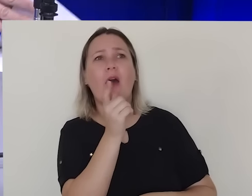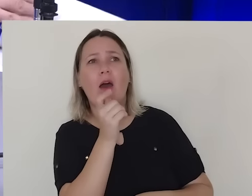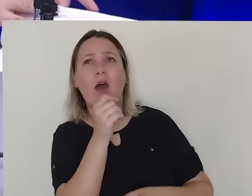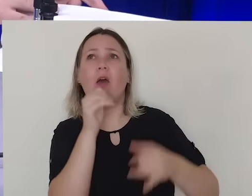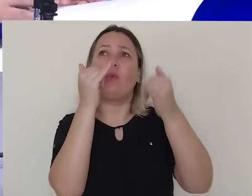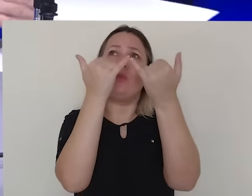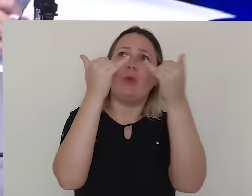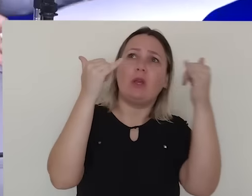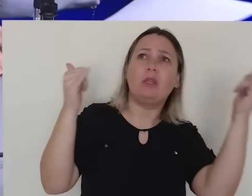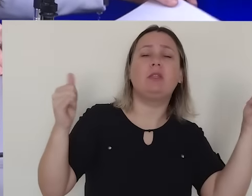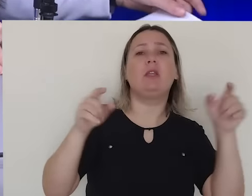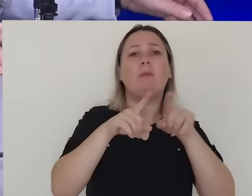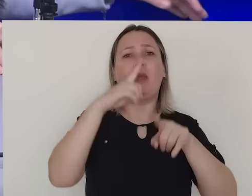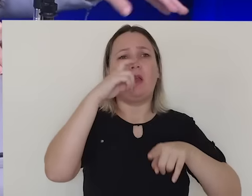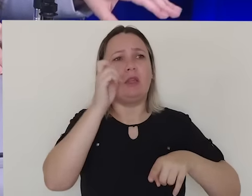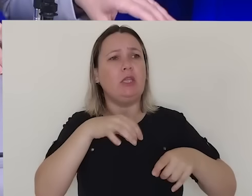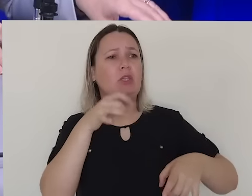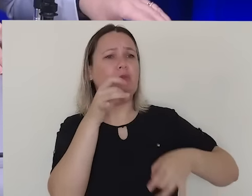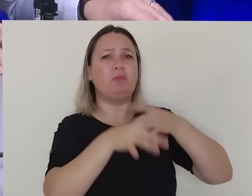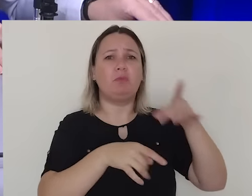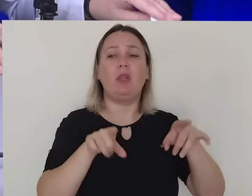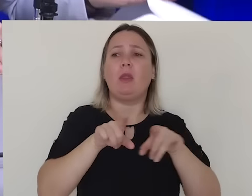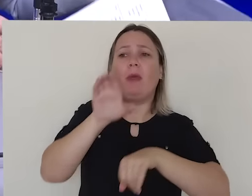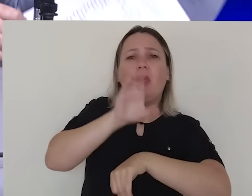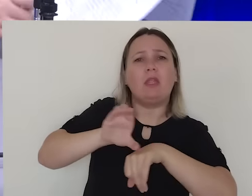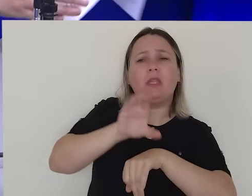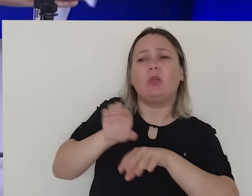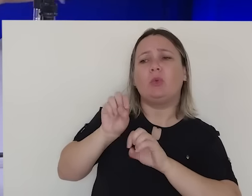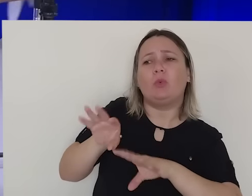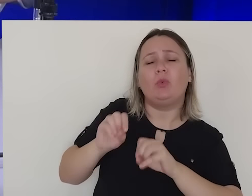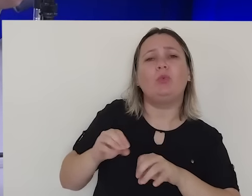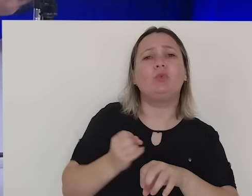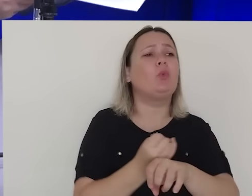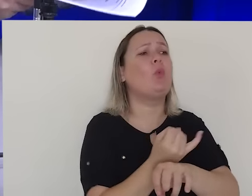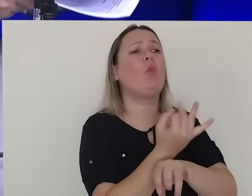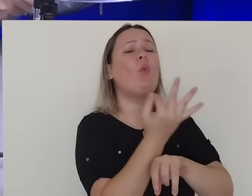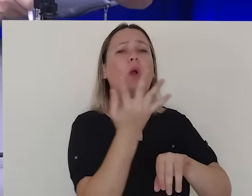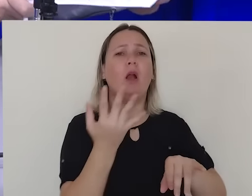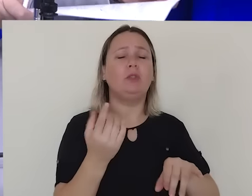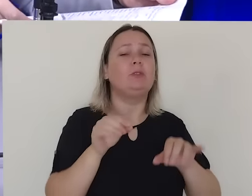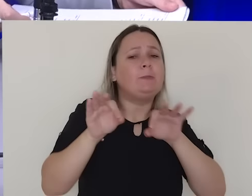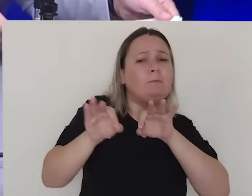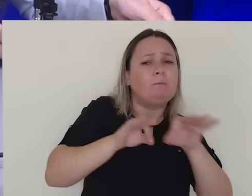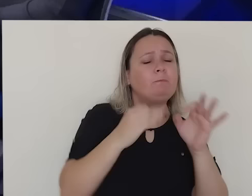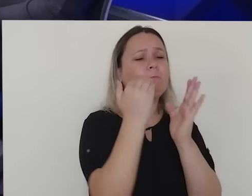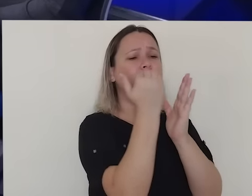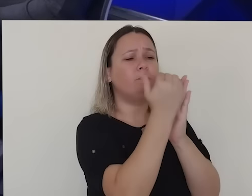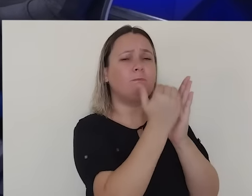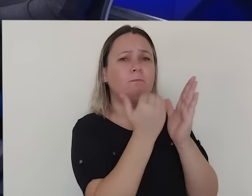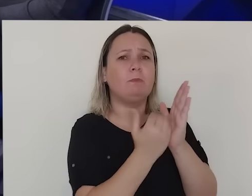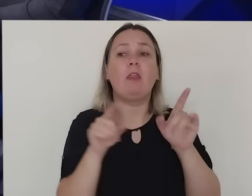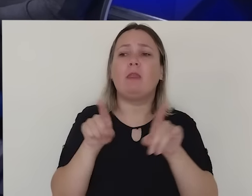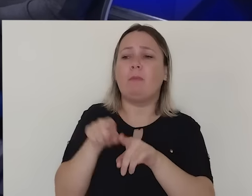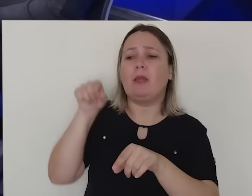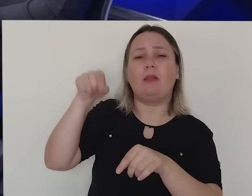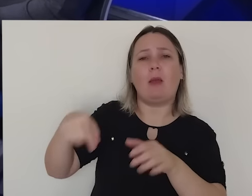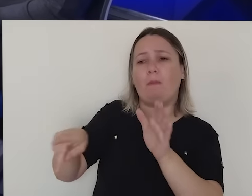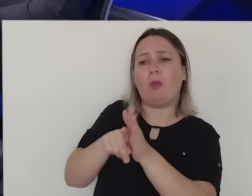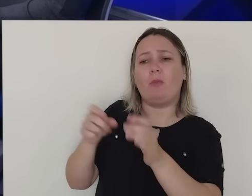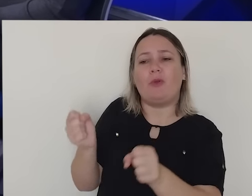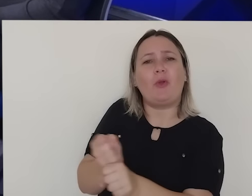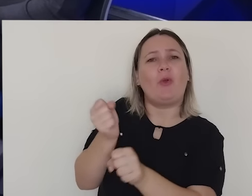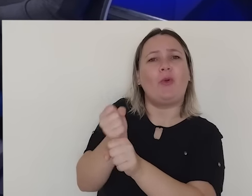de resíduo horas de treinamento né tudo isso depois evoluiu para um painel socioambiental nos canteiros de obra e depois virou um relatório